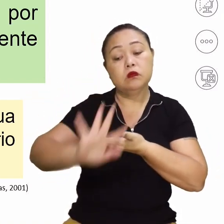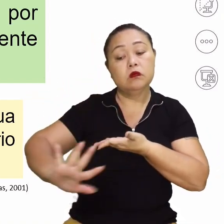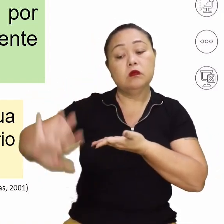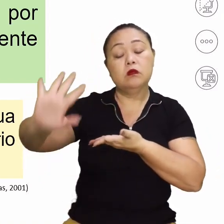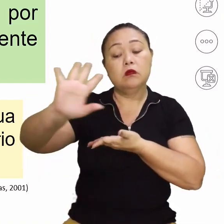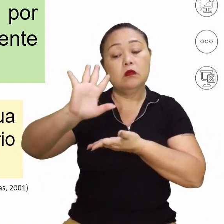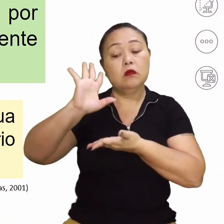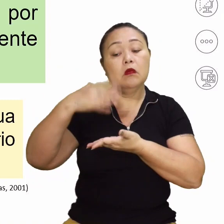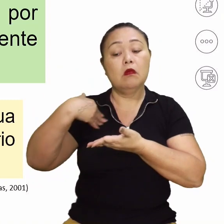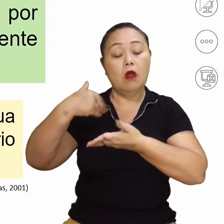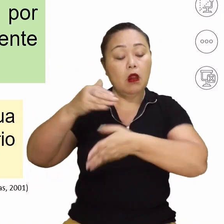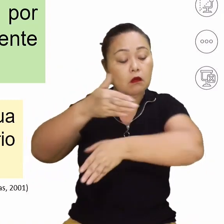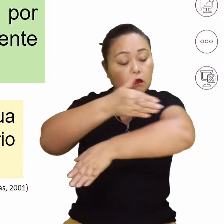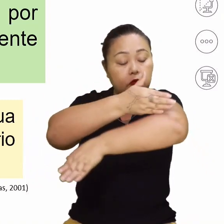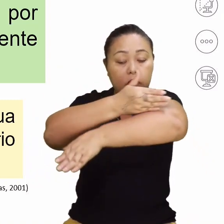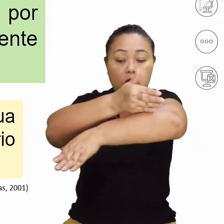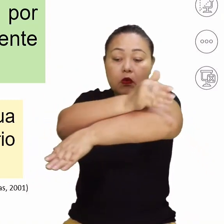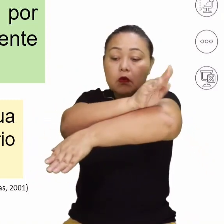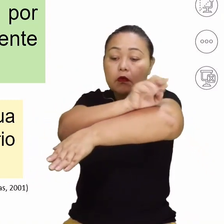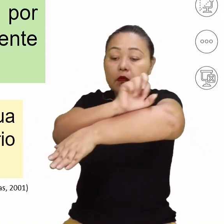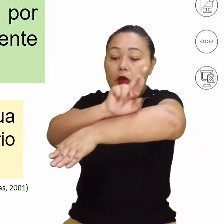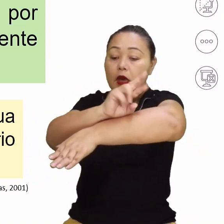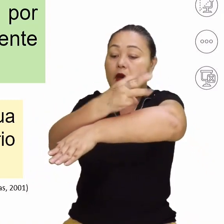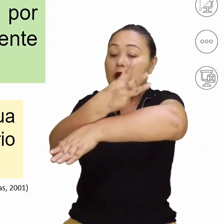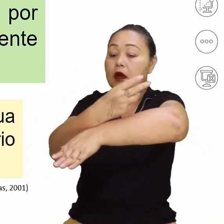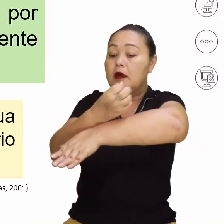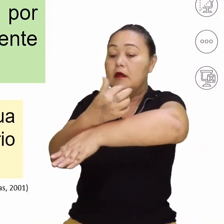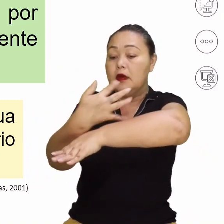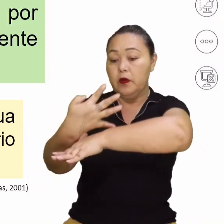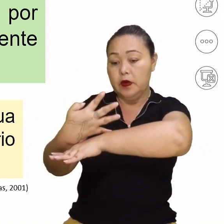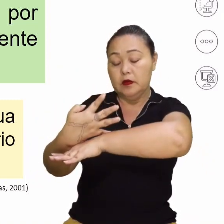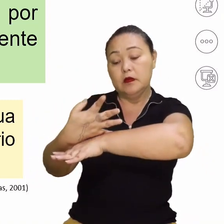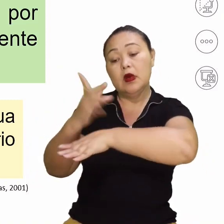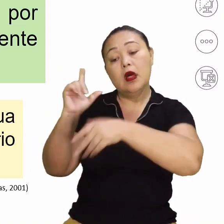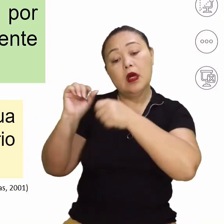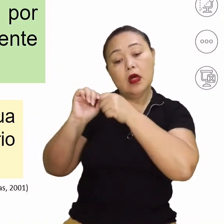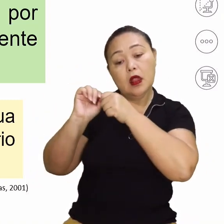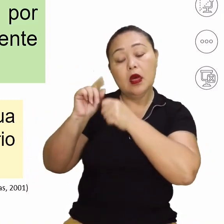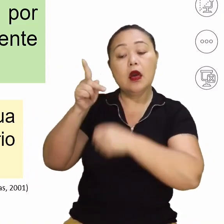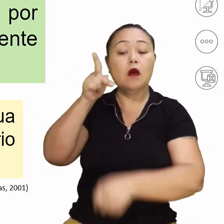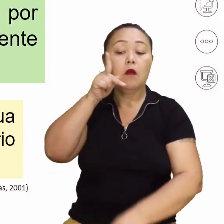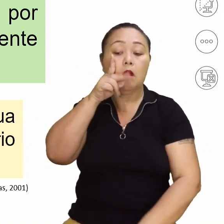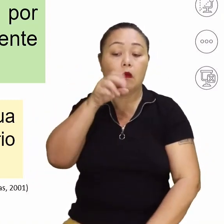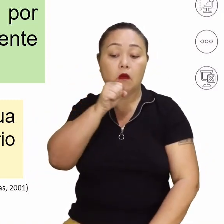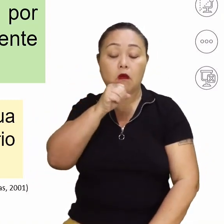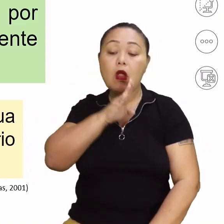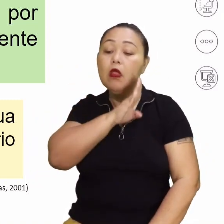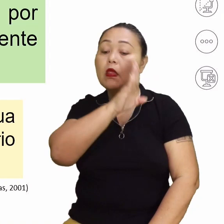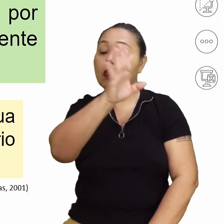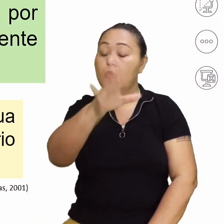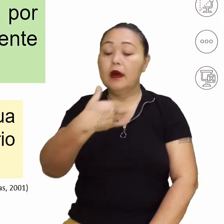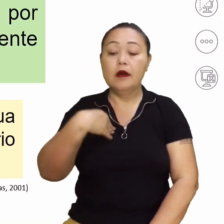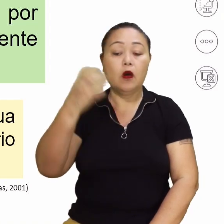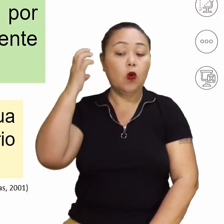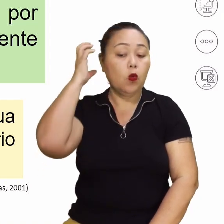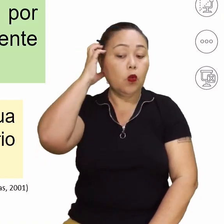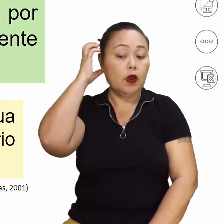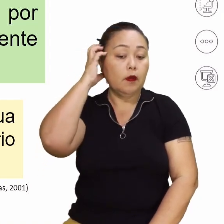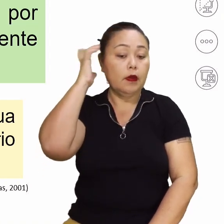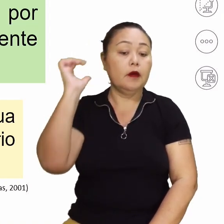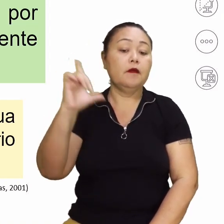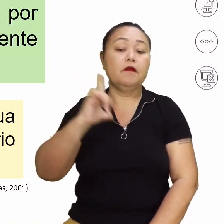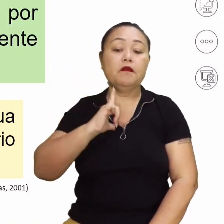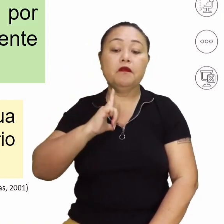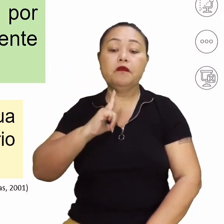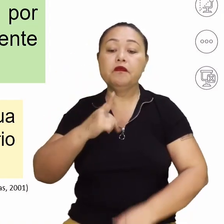construção da br-364 ligando o Porto Velho a Cuiabá bem como em projetos de colonização através de